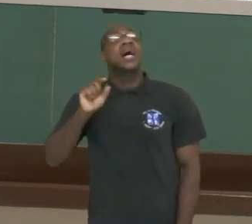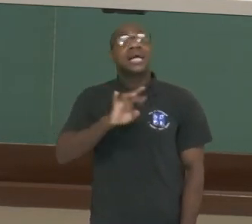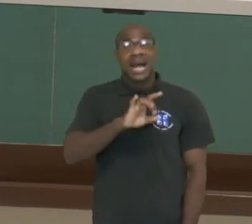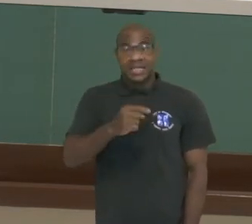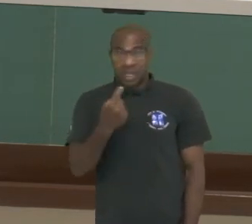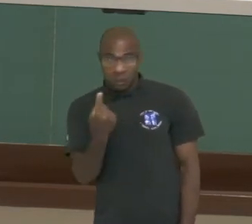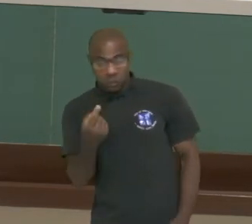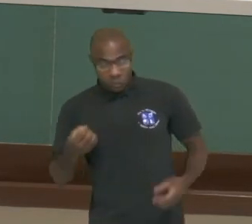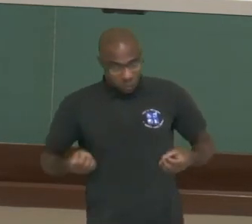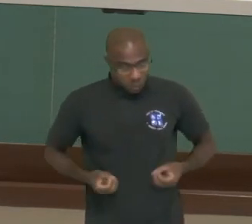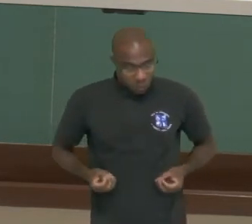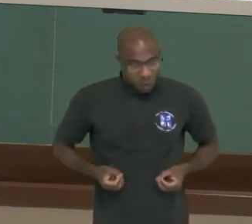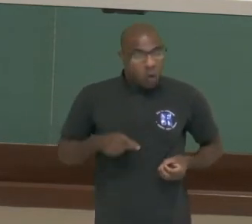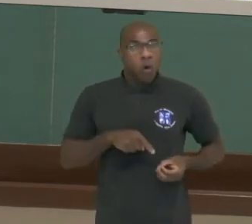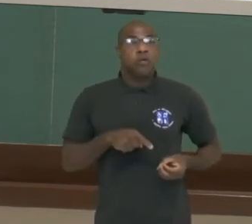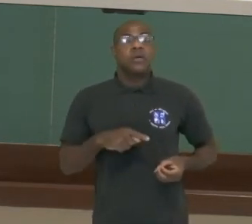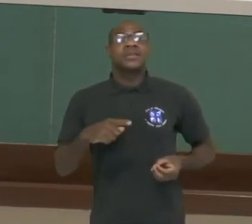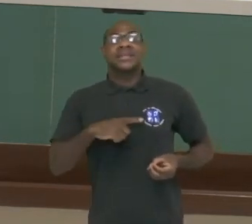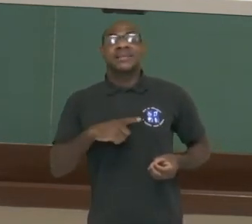esses nossos óvulos, eles têm